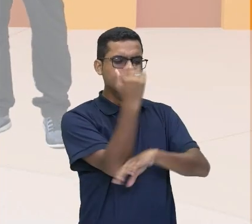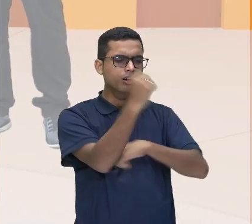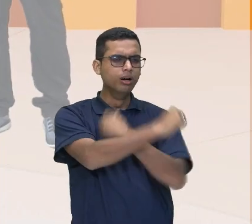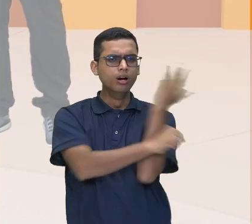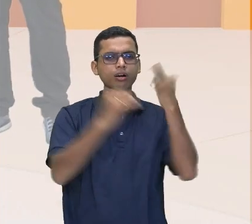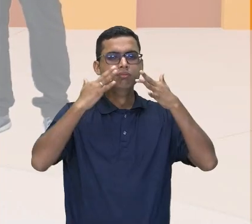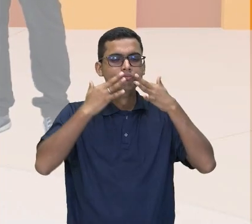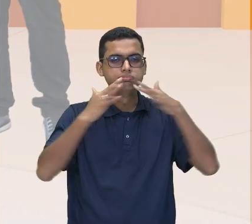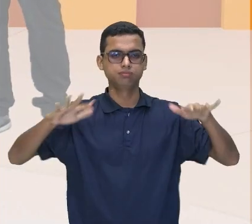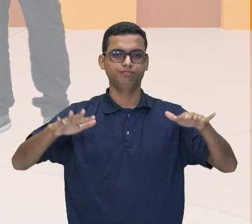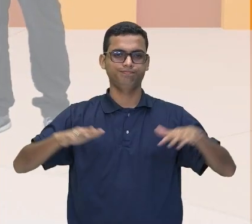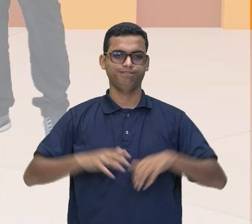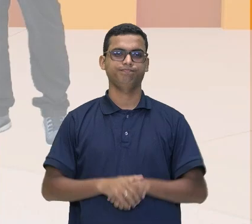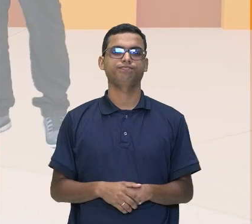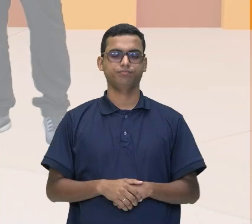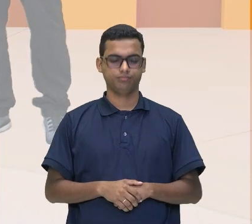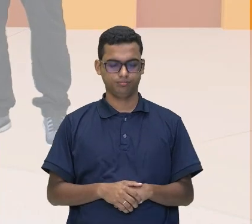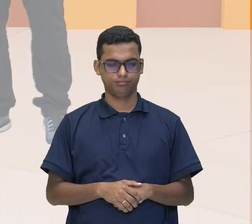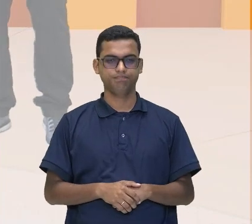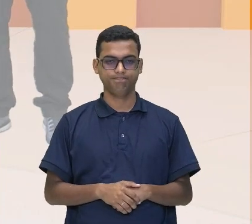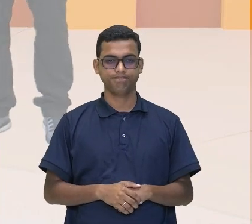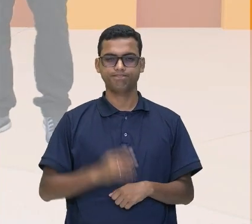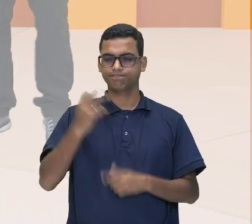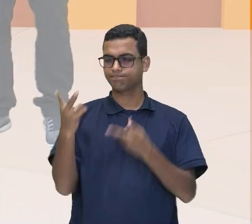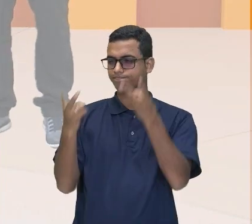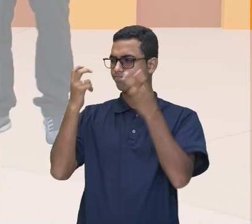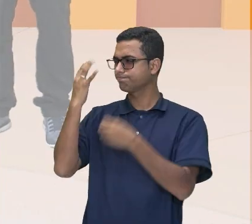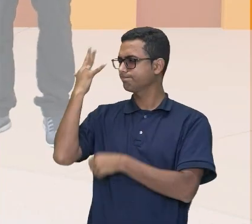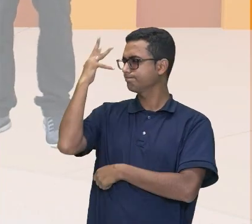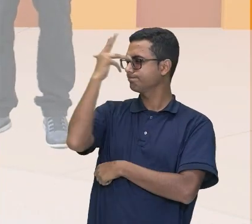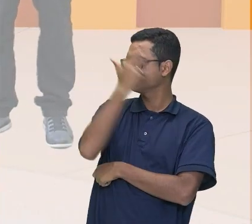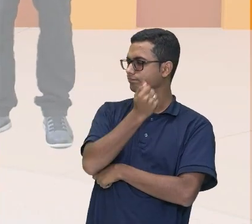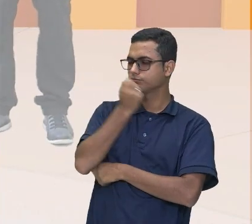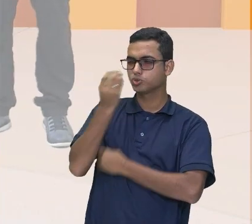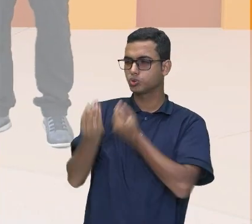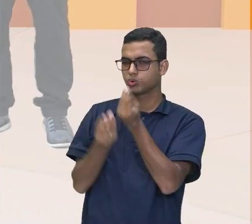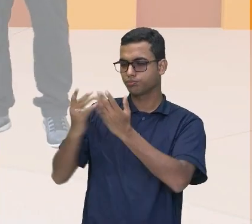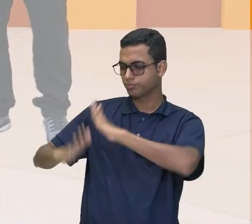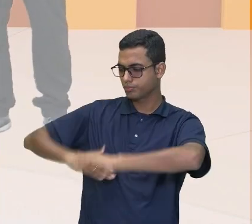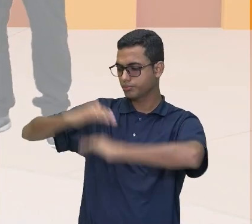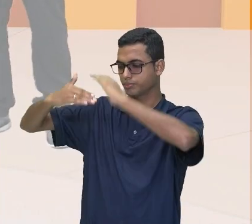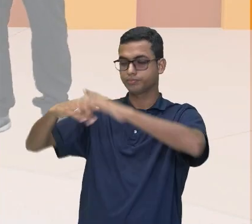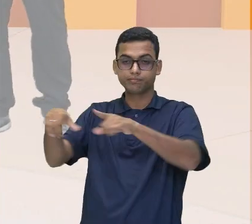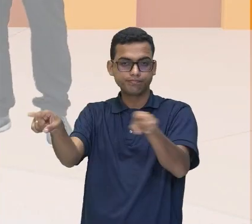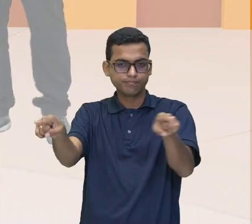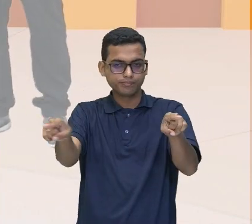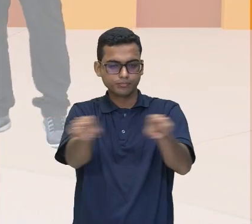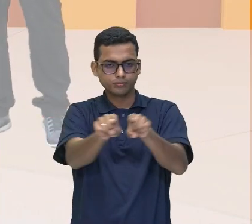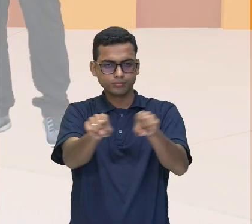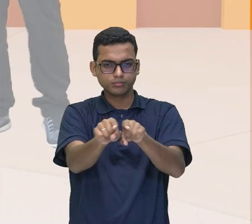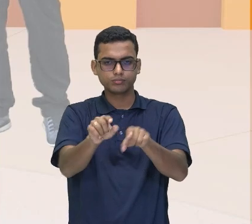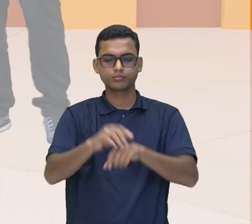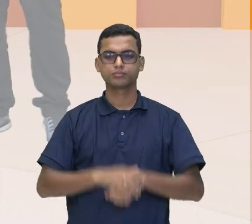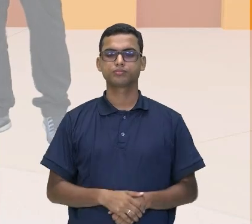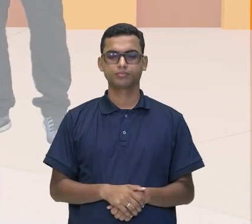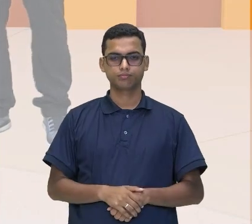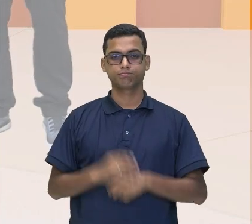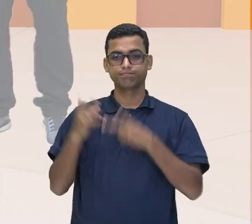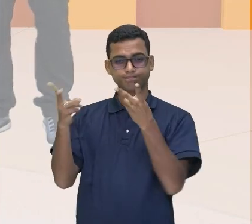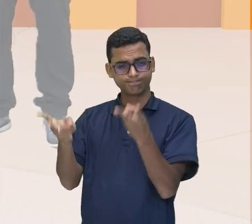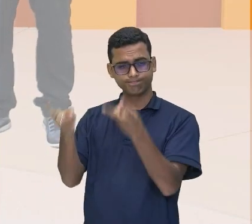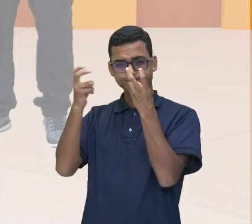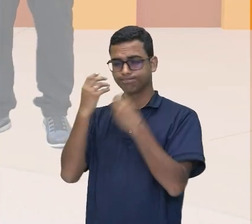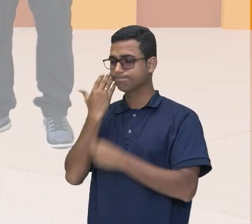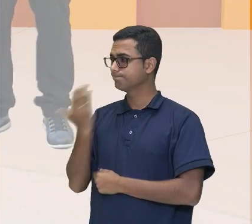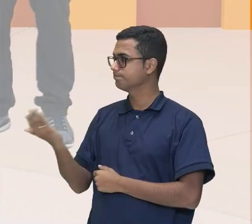aí você vê a beleza, né, de tudo isso que é construído. Mas aqui tem uma forte